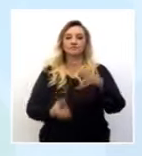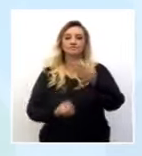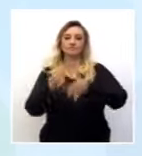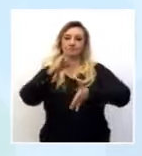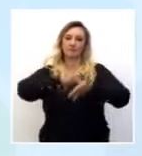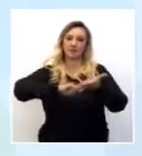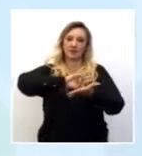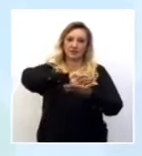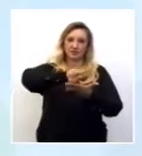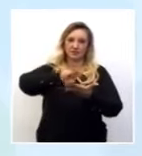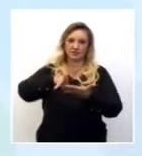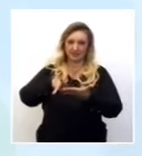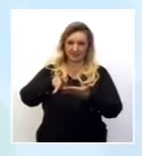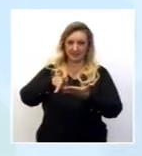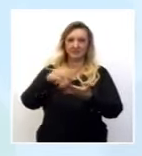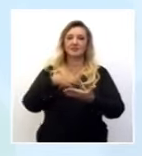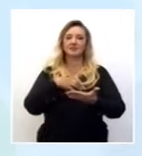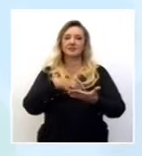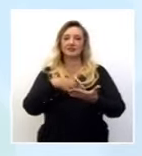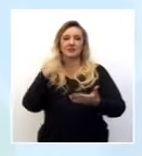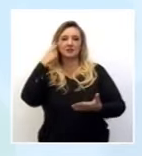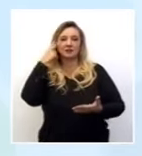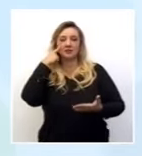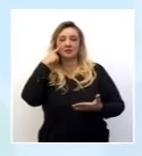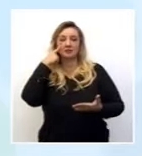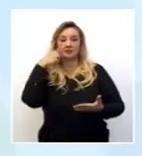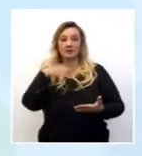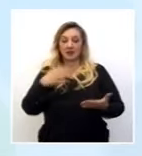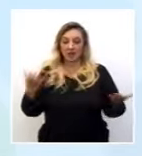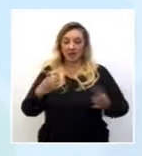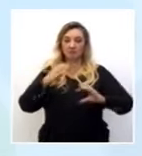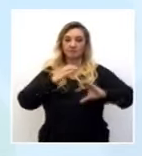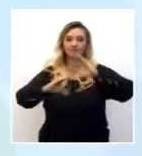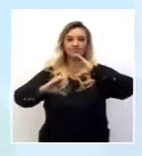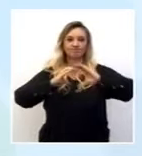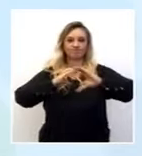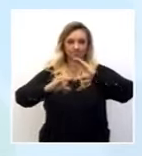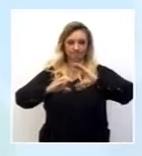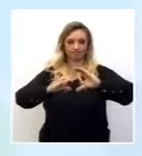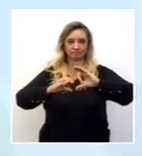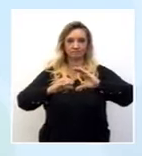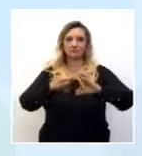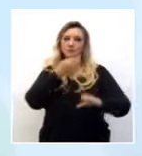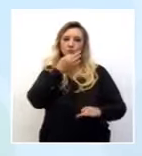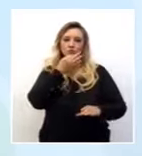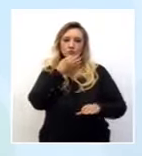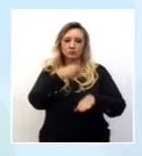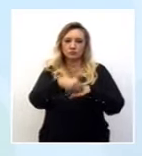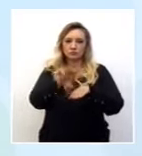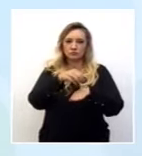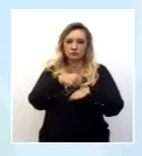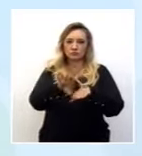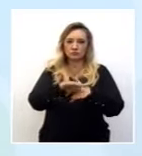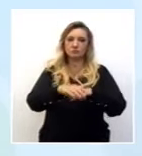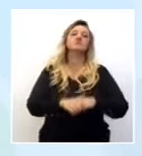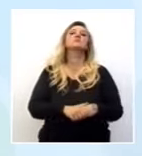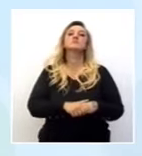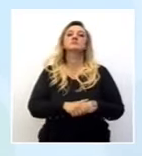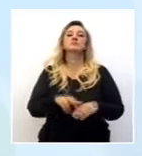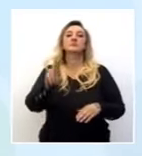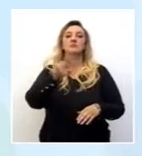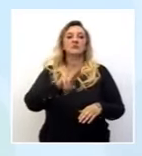de diferentes gêneros textuais, considerando a situação comunicativa. Então, a sugestão de ferramenta é usar